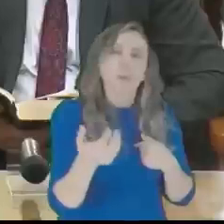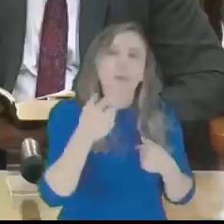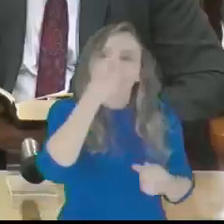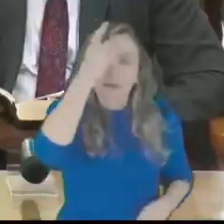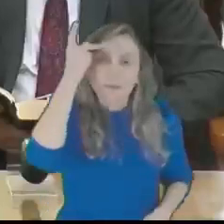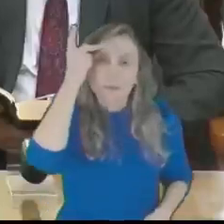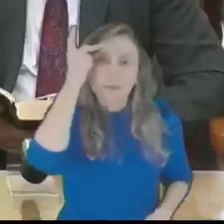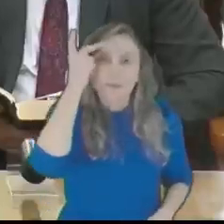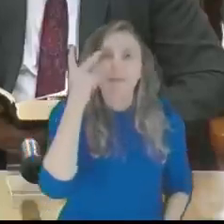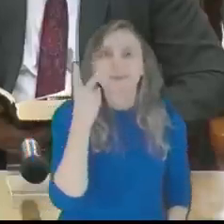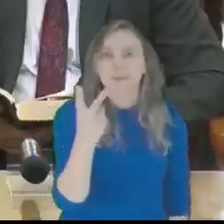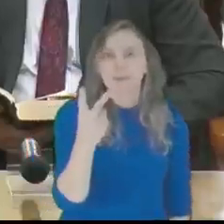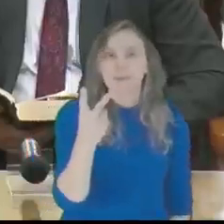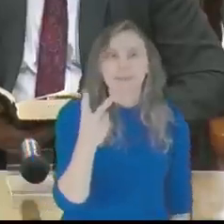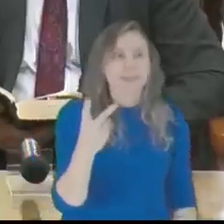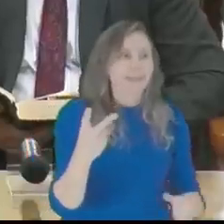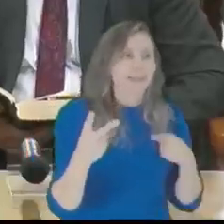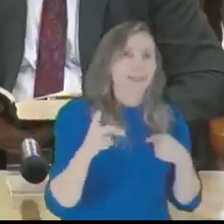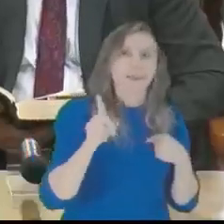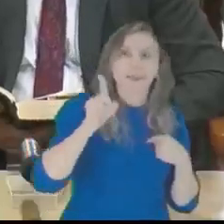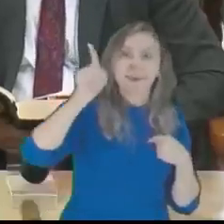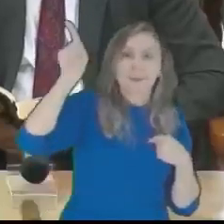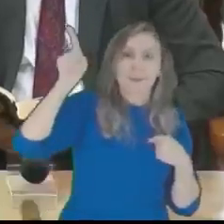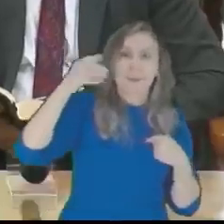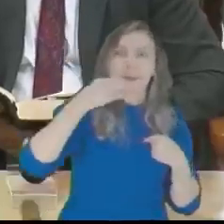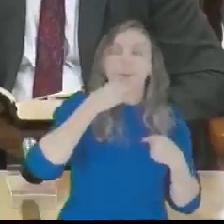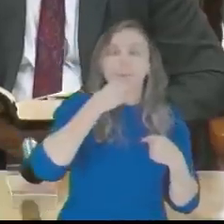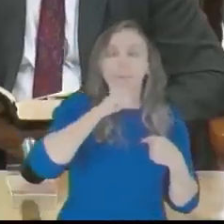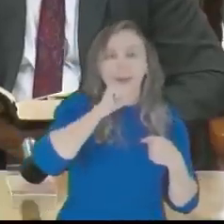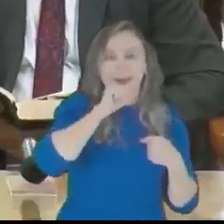tem? 2. 2 pessoas. Jesus disse: eu